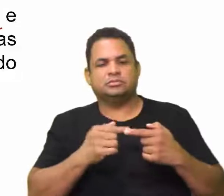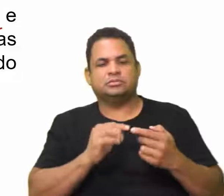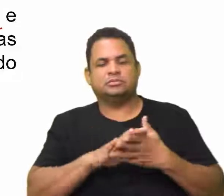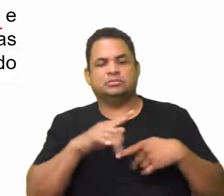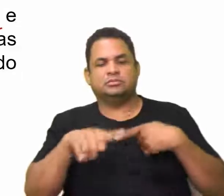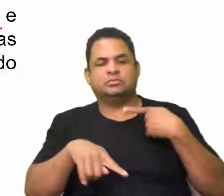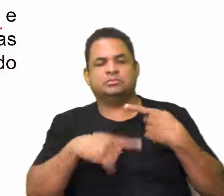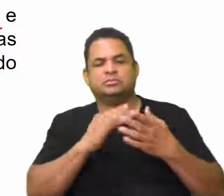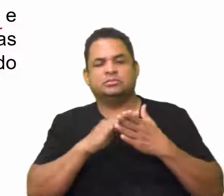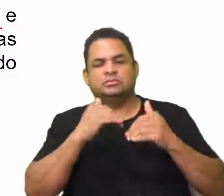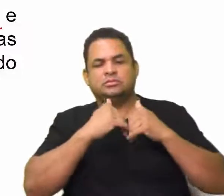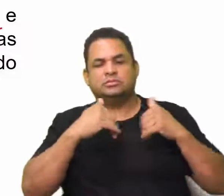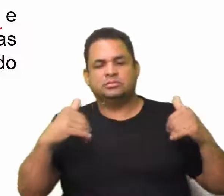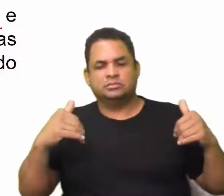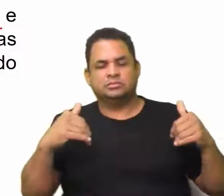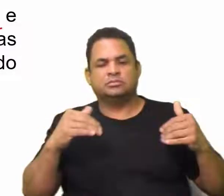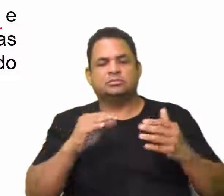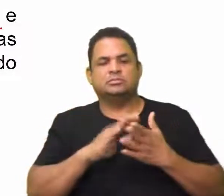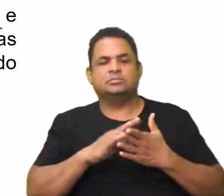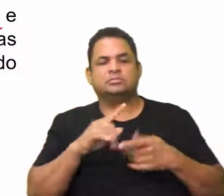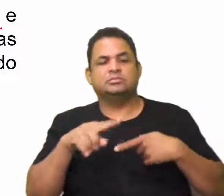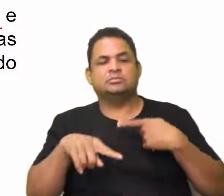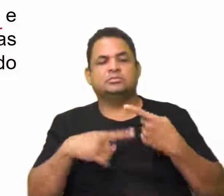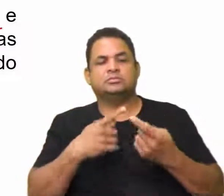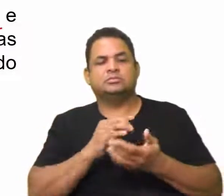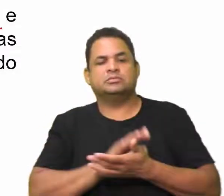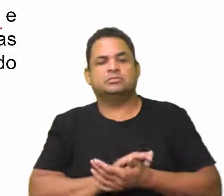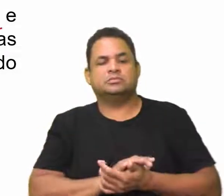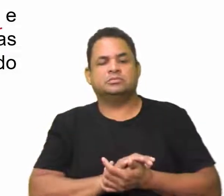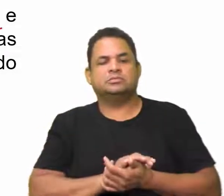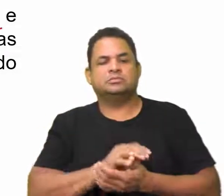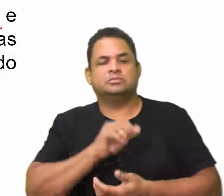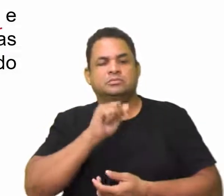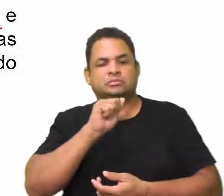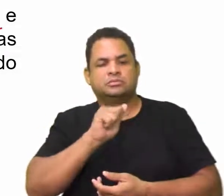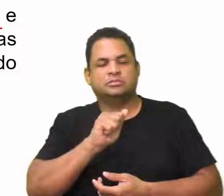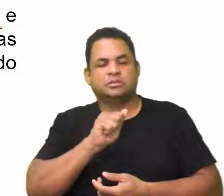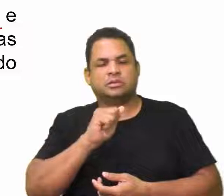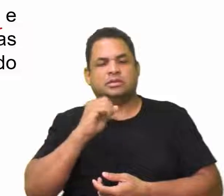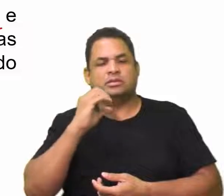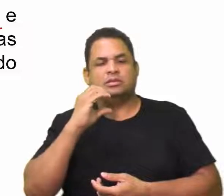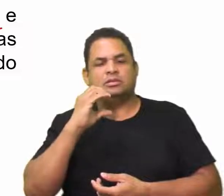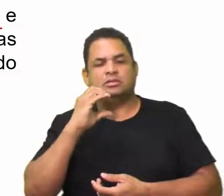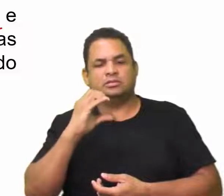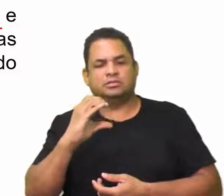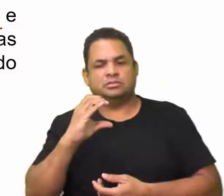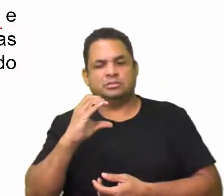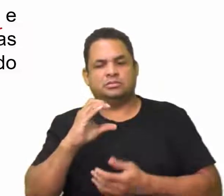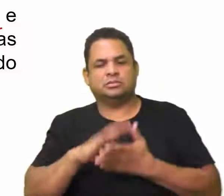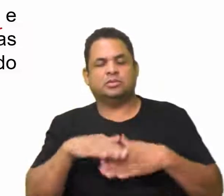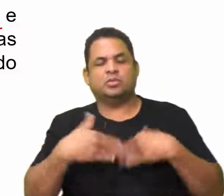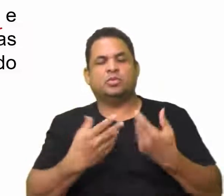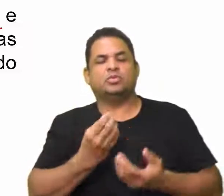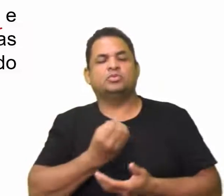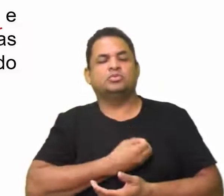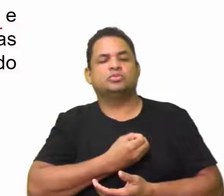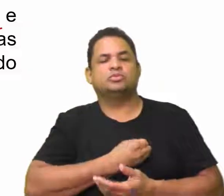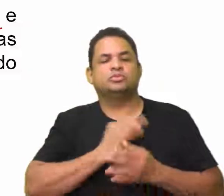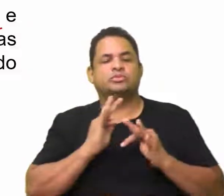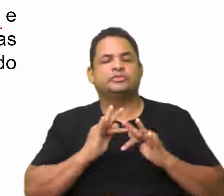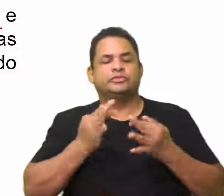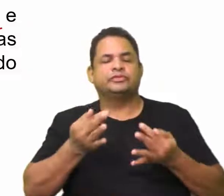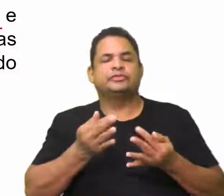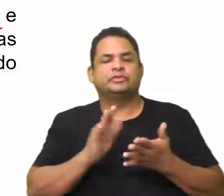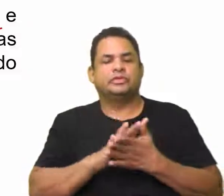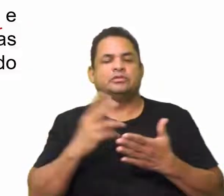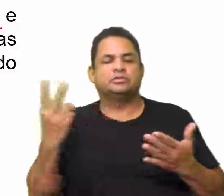depois separarmos, e só em seguida colocarmos a esfera A e C, qual é o valor das cargas no final do processo. Primeiro